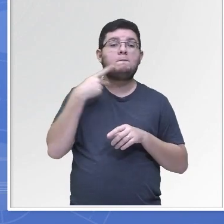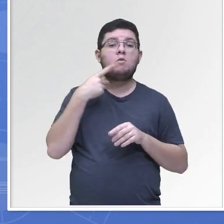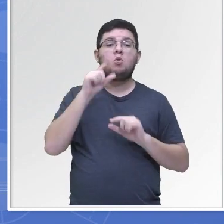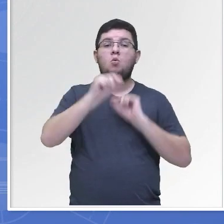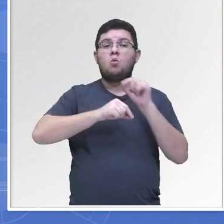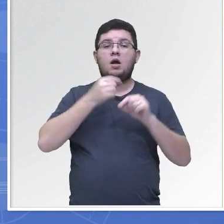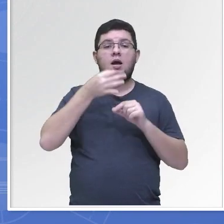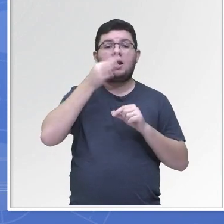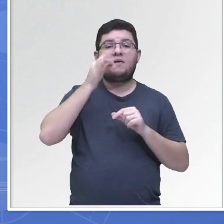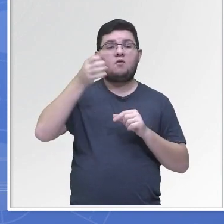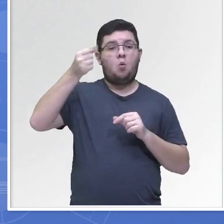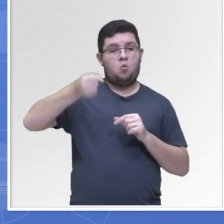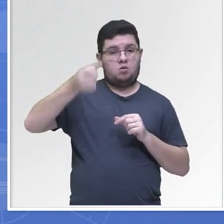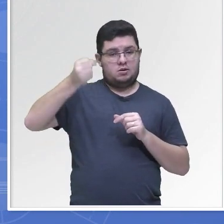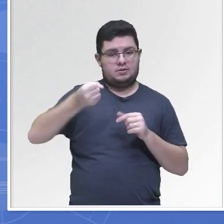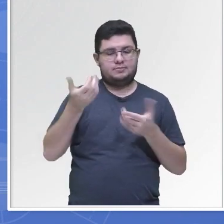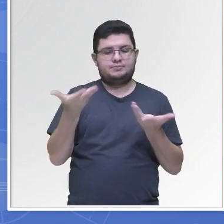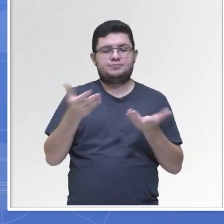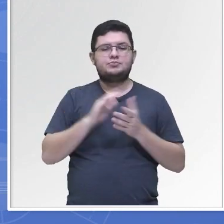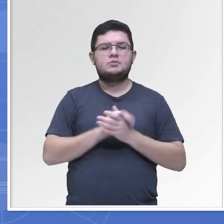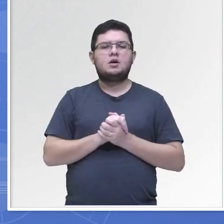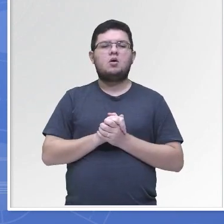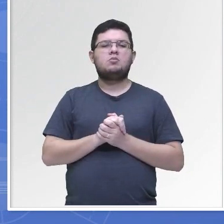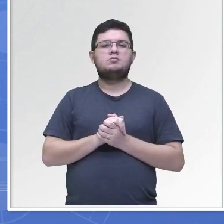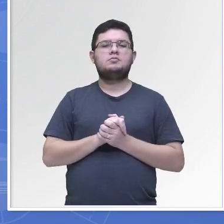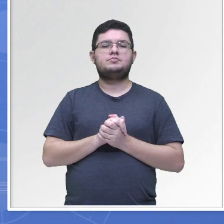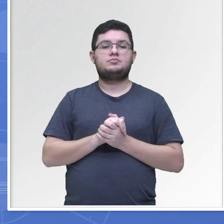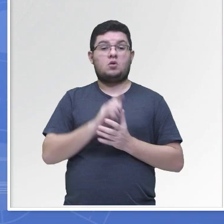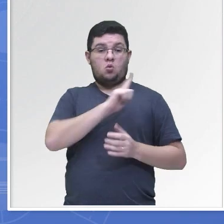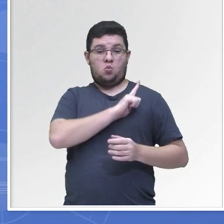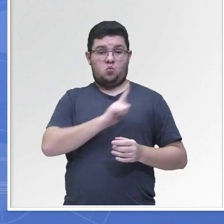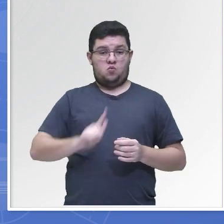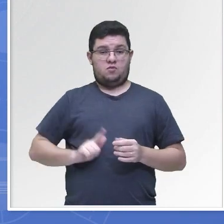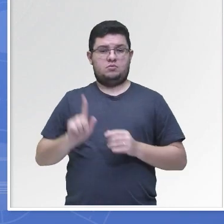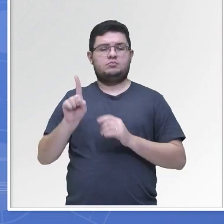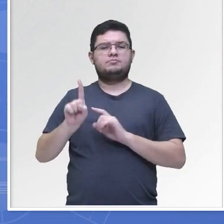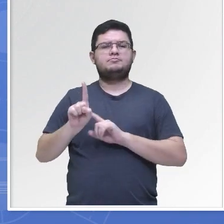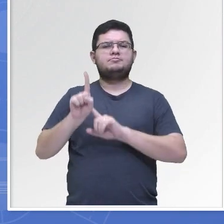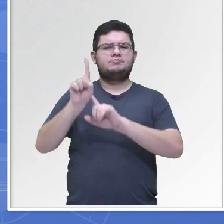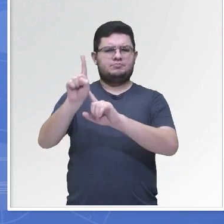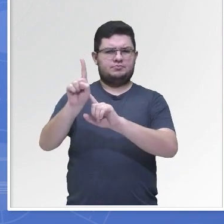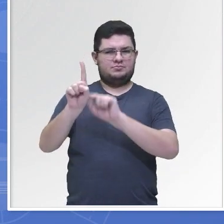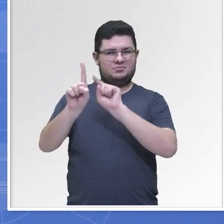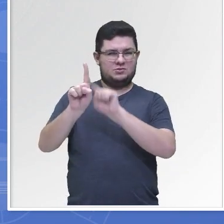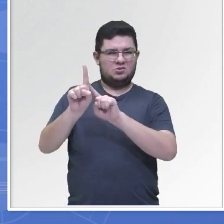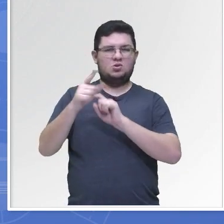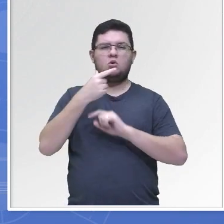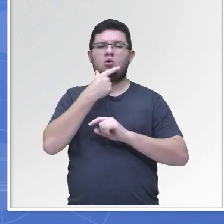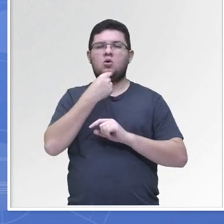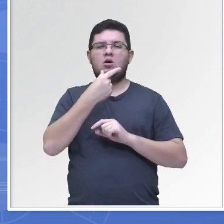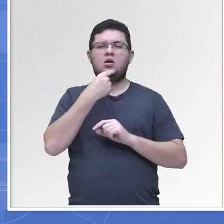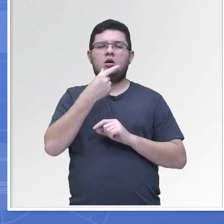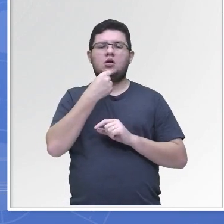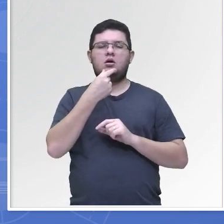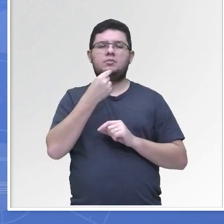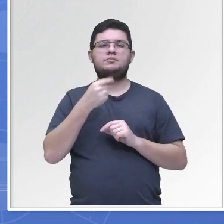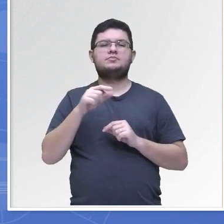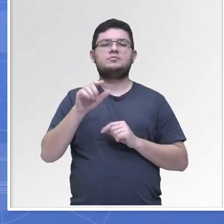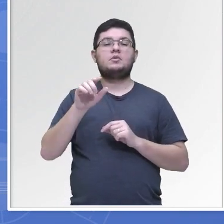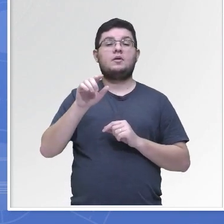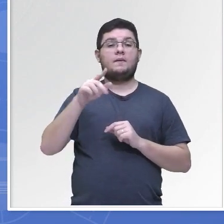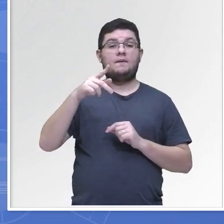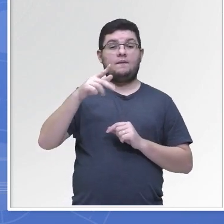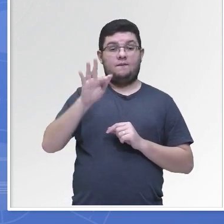Com o fim do governo de Floriano Peixoto, porque Floriano Peixoto ele até vai assumir, mas aí ele não vai, vão haver as novas eleições.